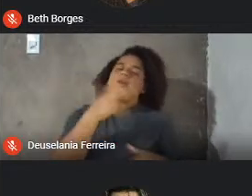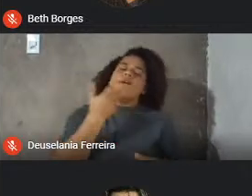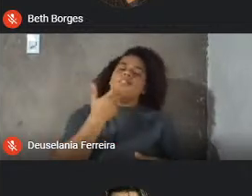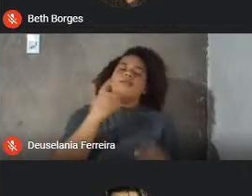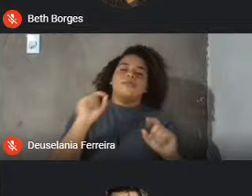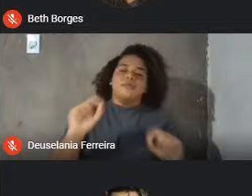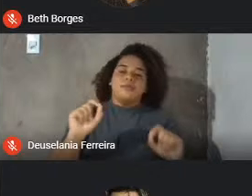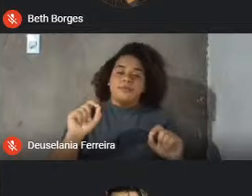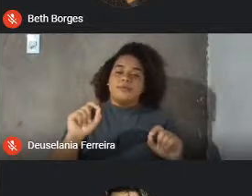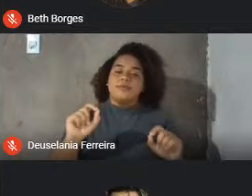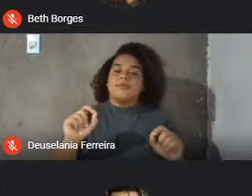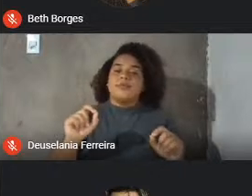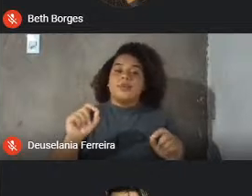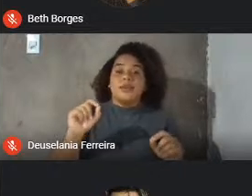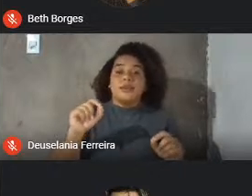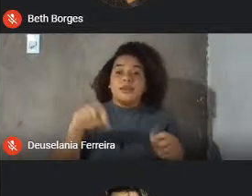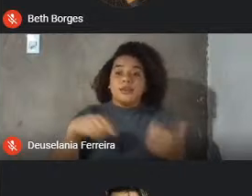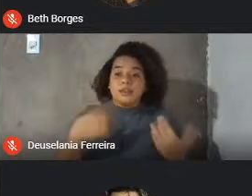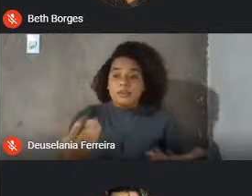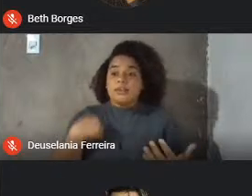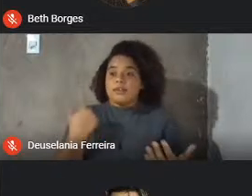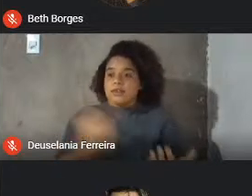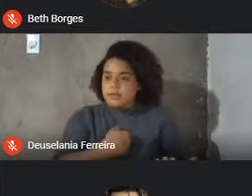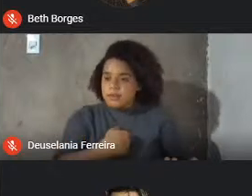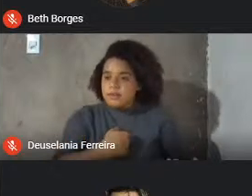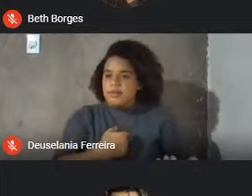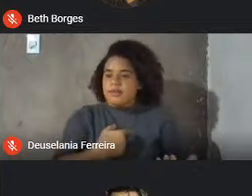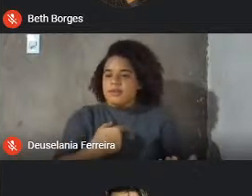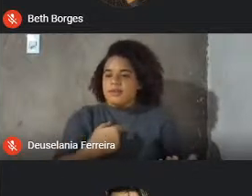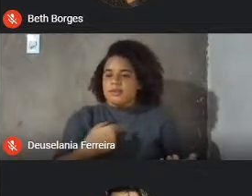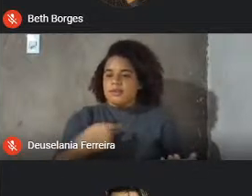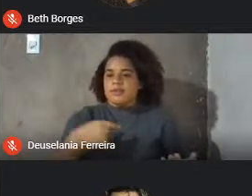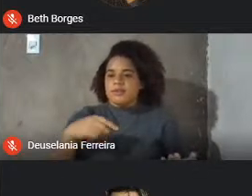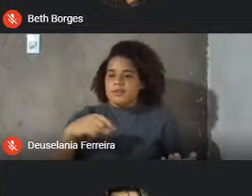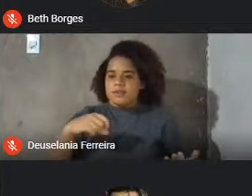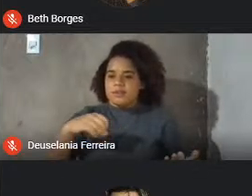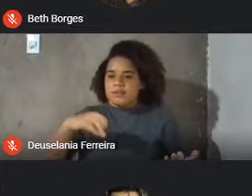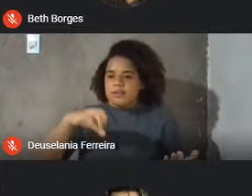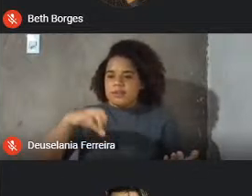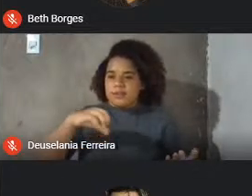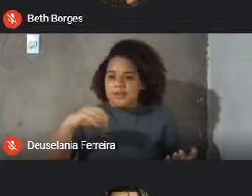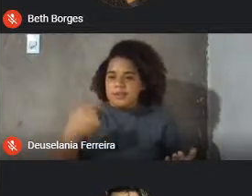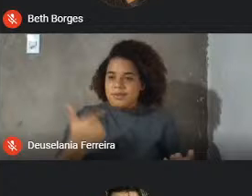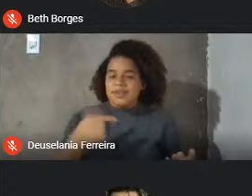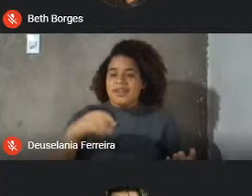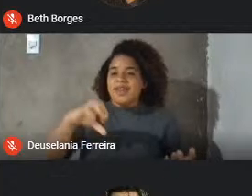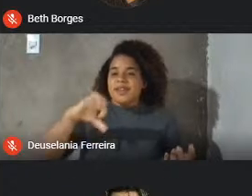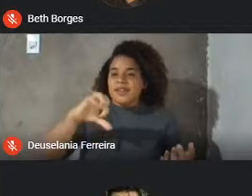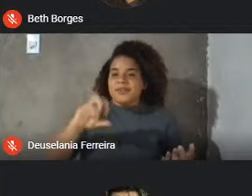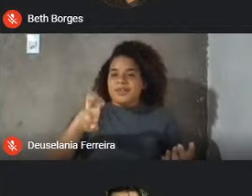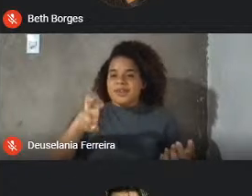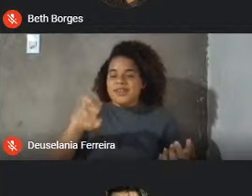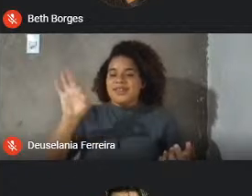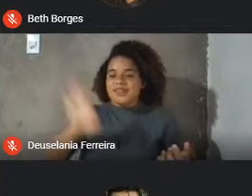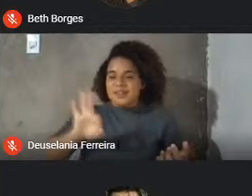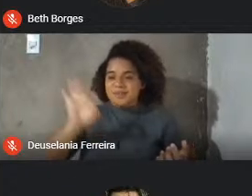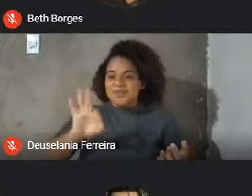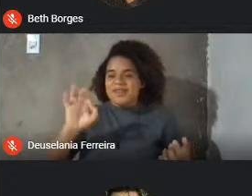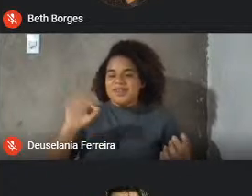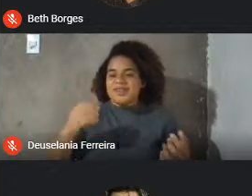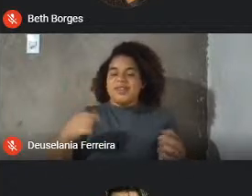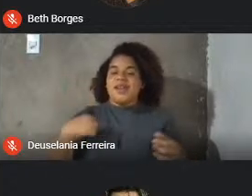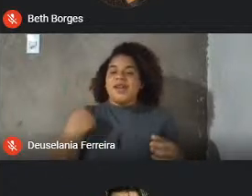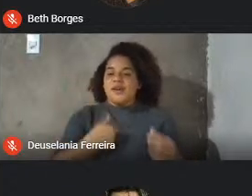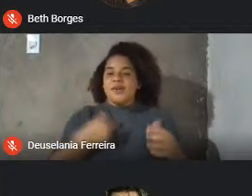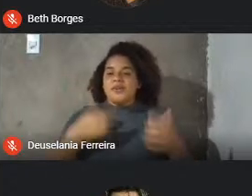temos 95% do que fazemos, ou seja, que o nosso cérebro, tá?